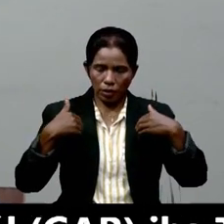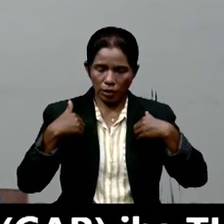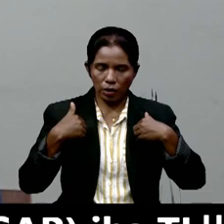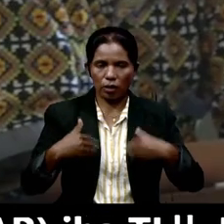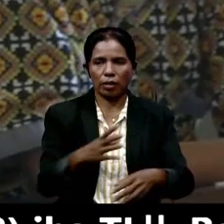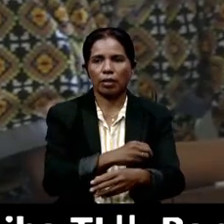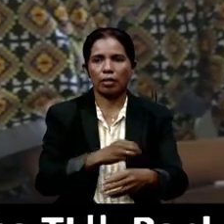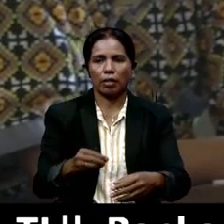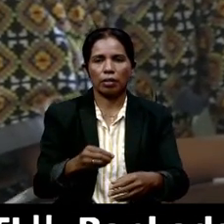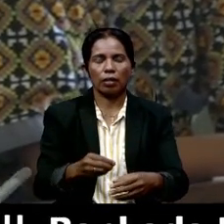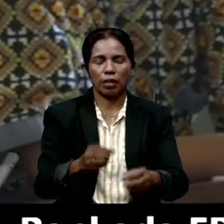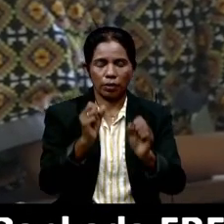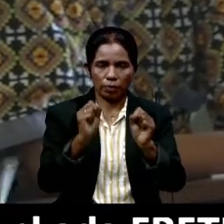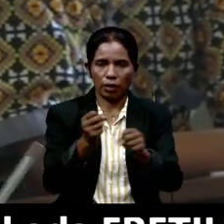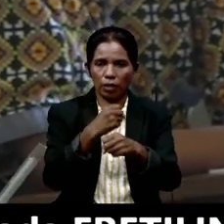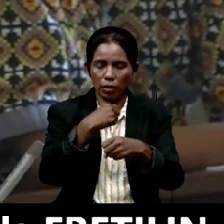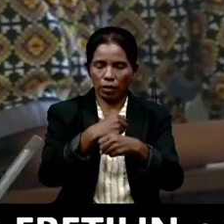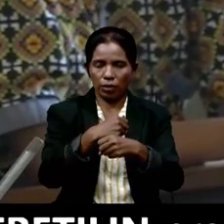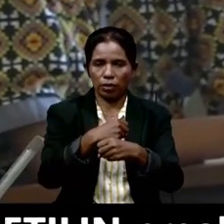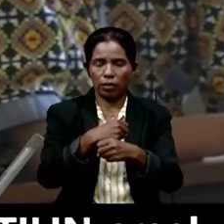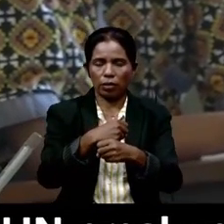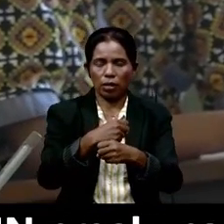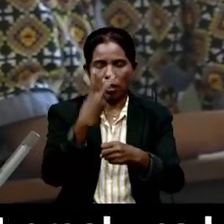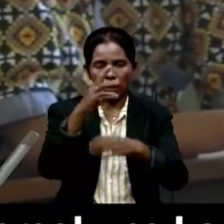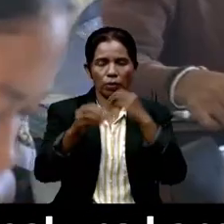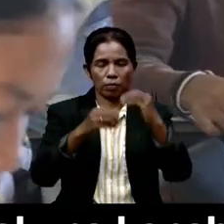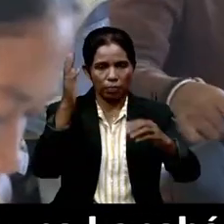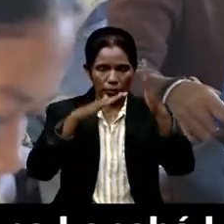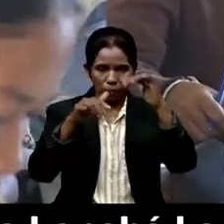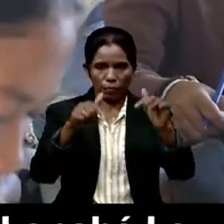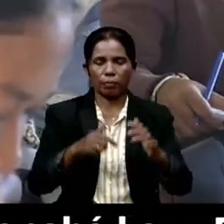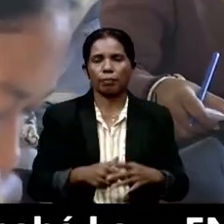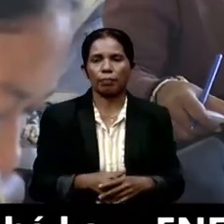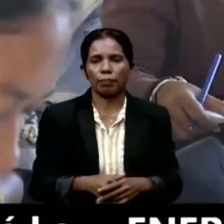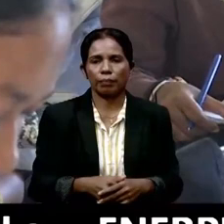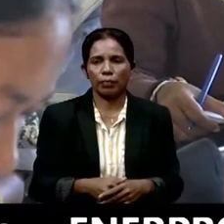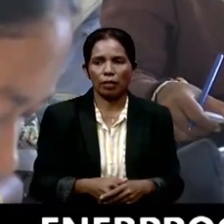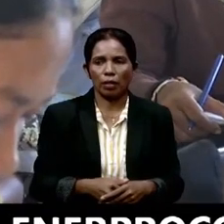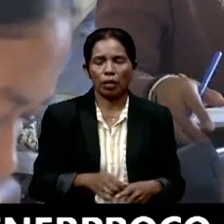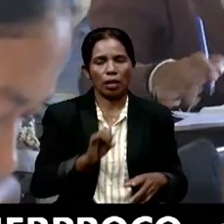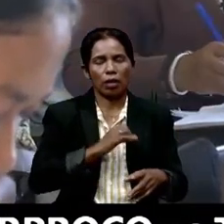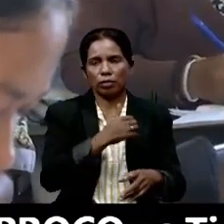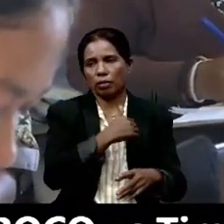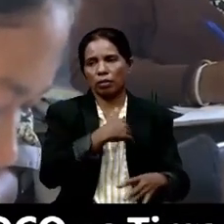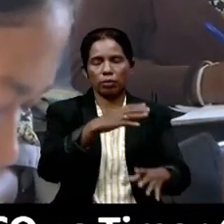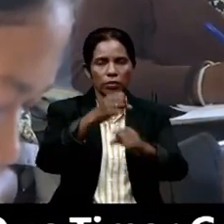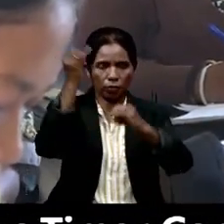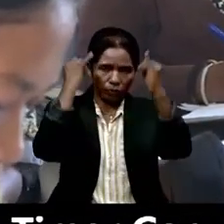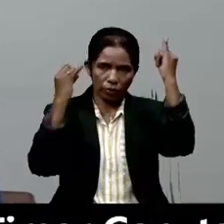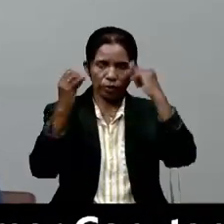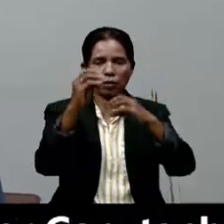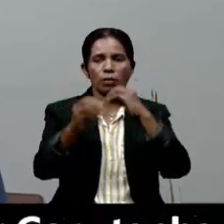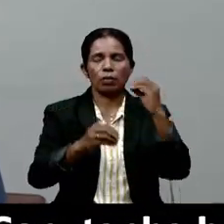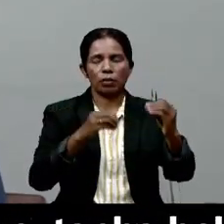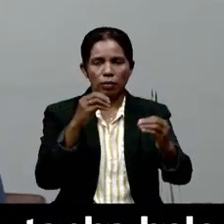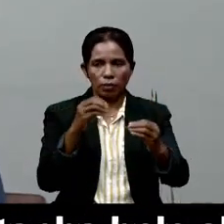dah exercise nama mana saya para tu solusi nama problem. Pre asun tiada ni harus sirok semua informasi yang kena bawa 2 November ni